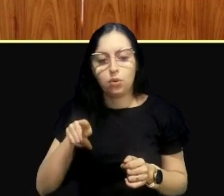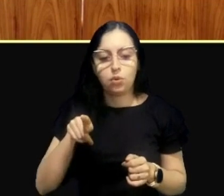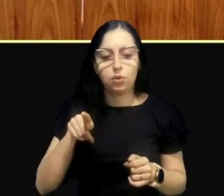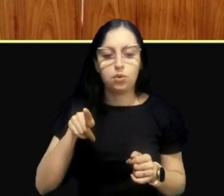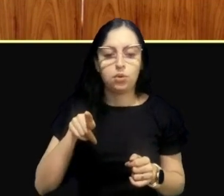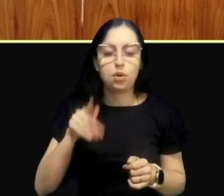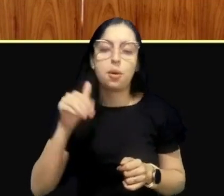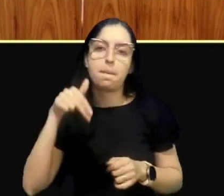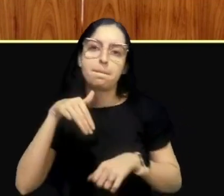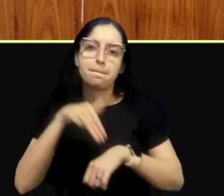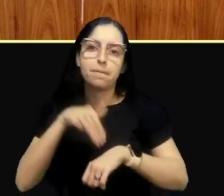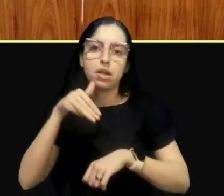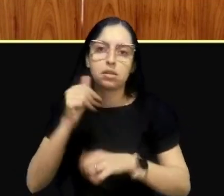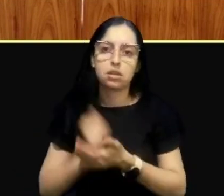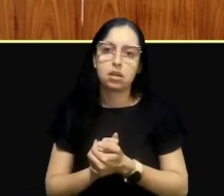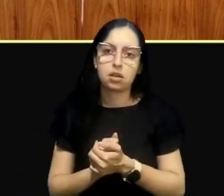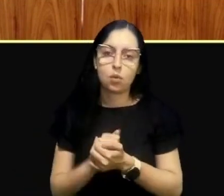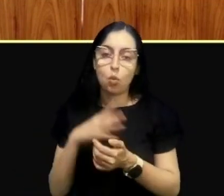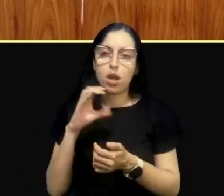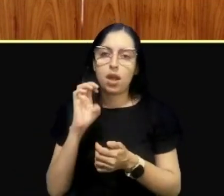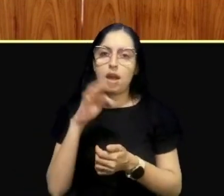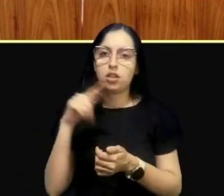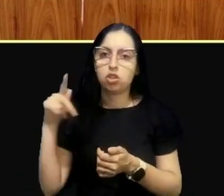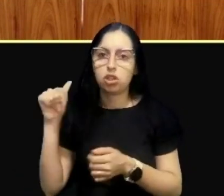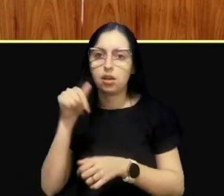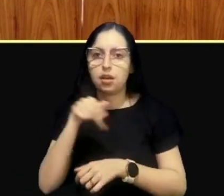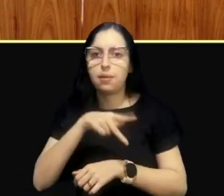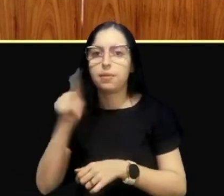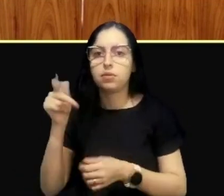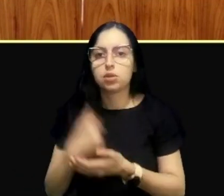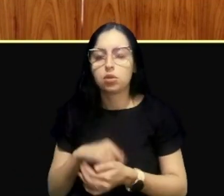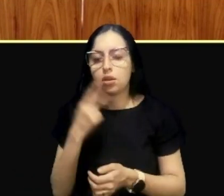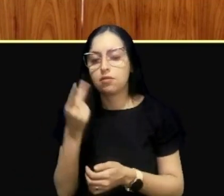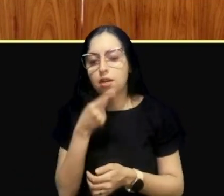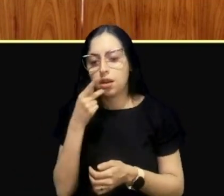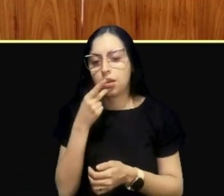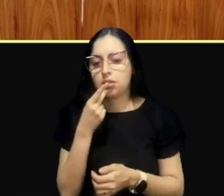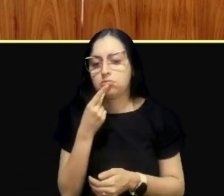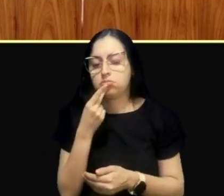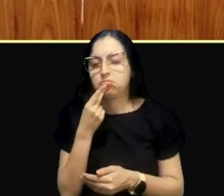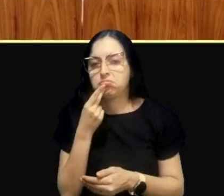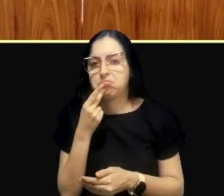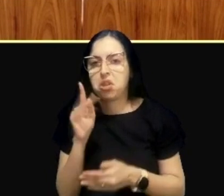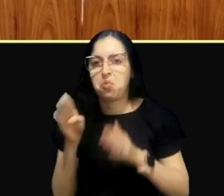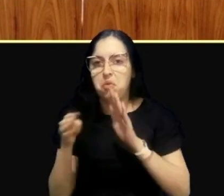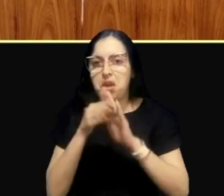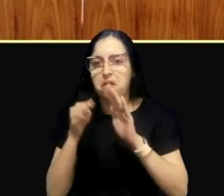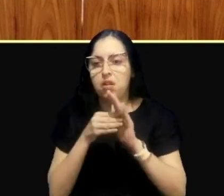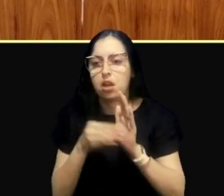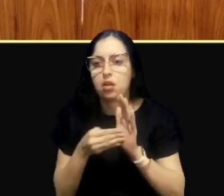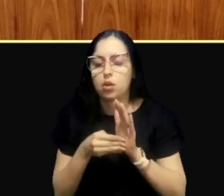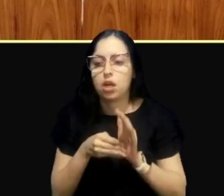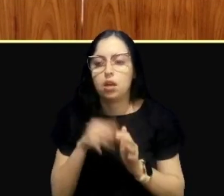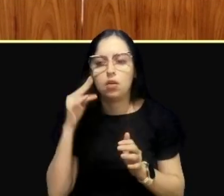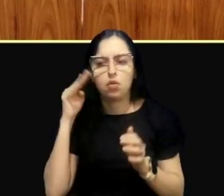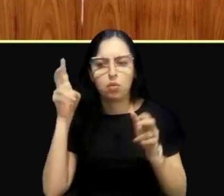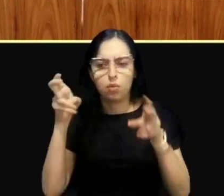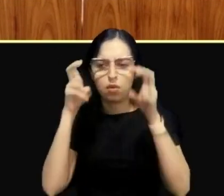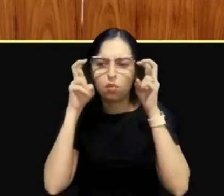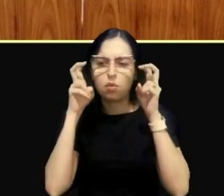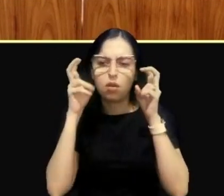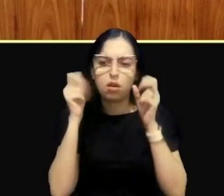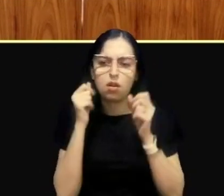magistrado, chego lá, a professora Kátia me disse que tem um sedimento lá, mas eu olho, o meu